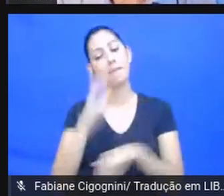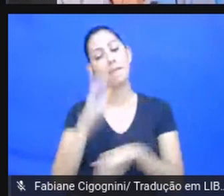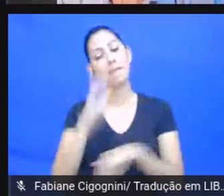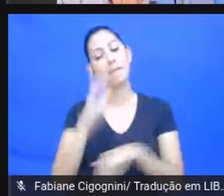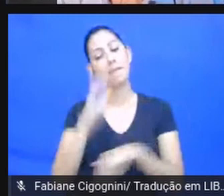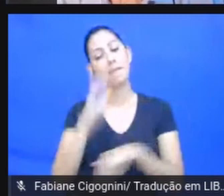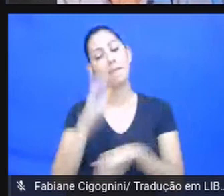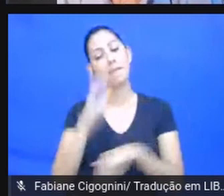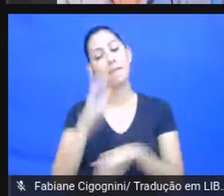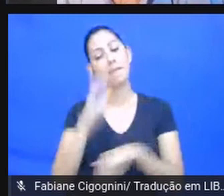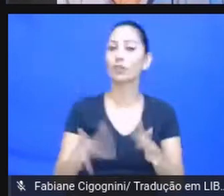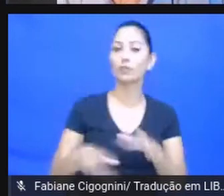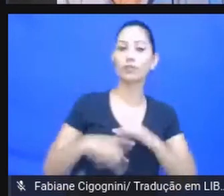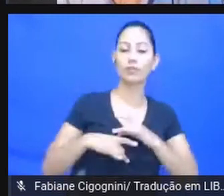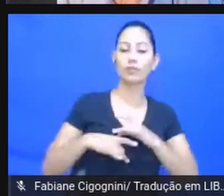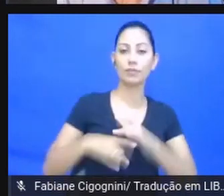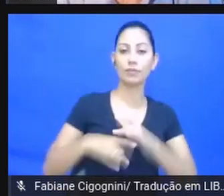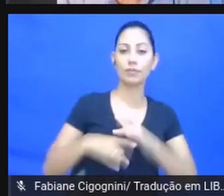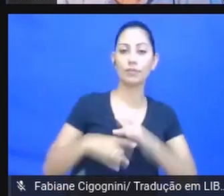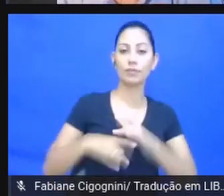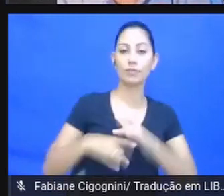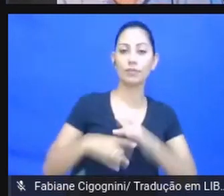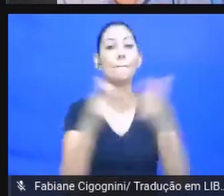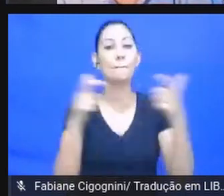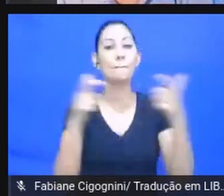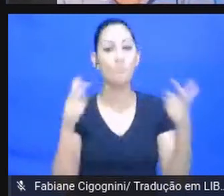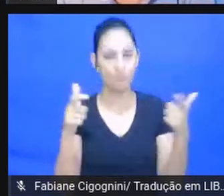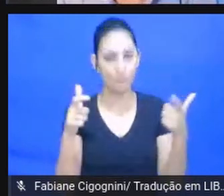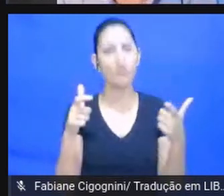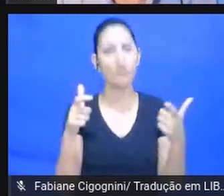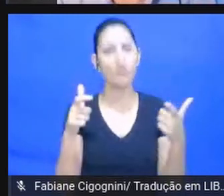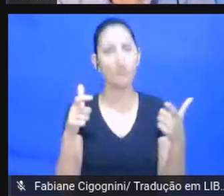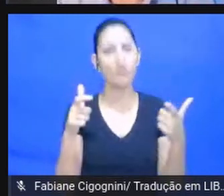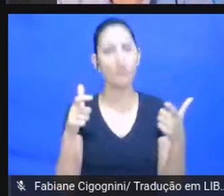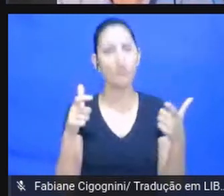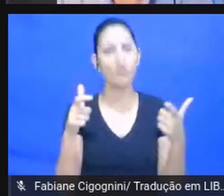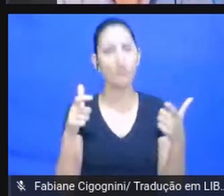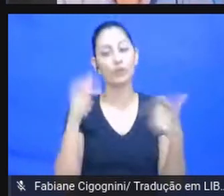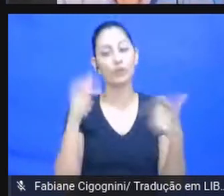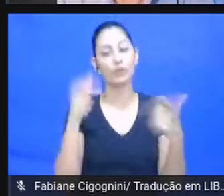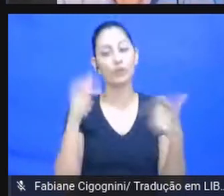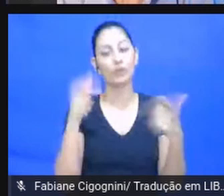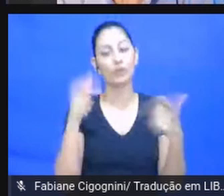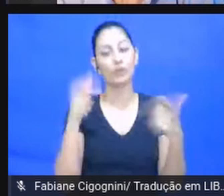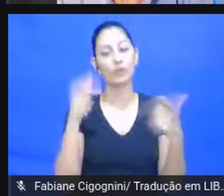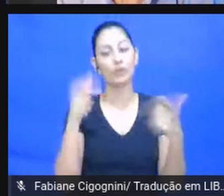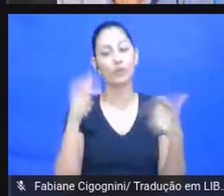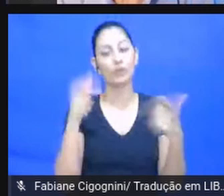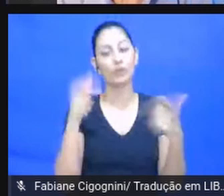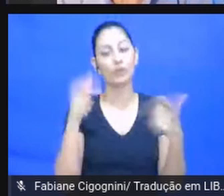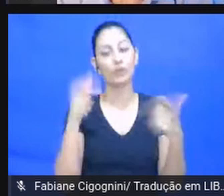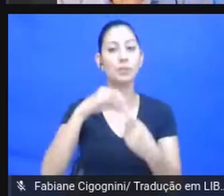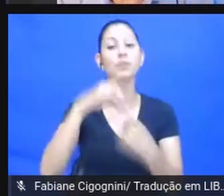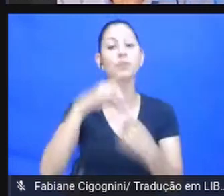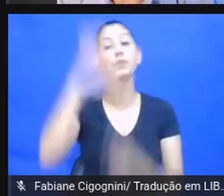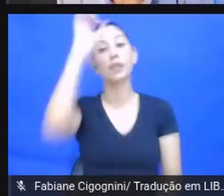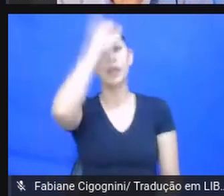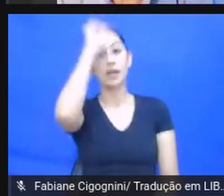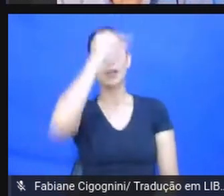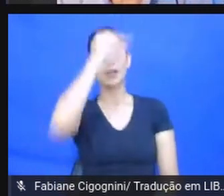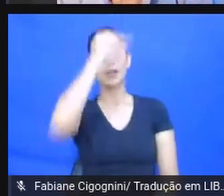maior parte das instituições e escolas, principalmente privadas, estão aprendendo um pouco no